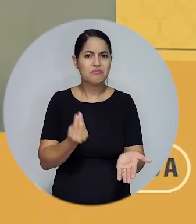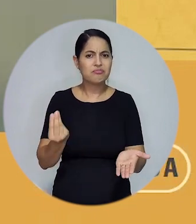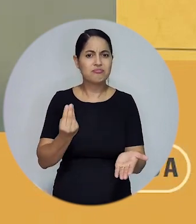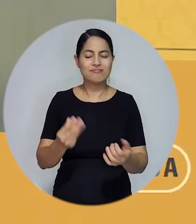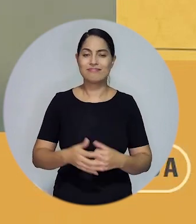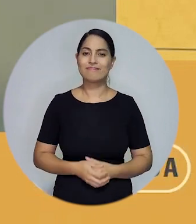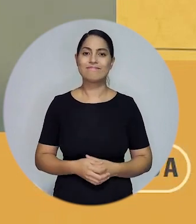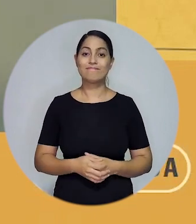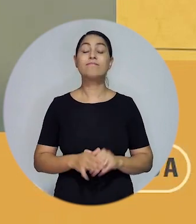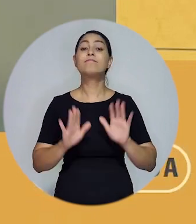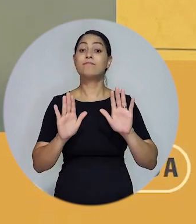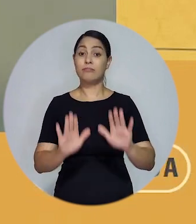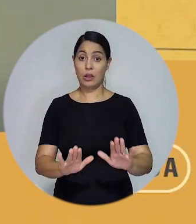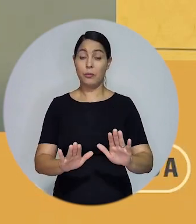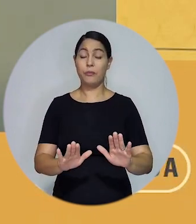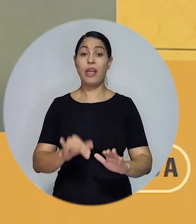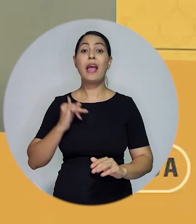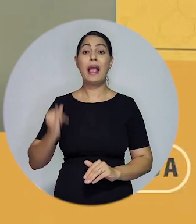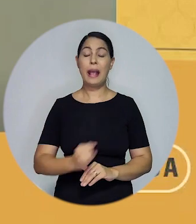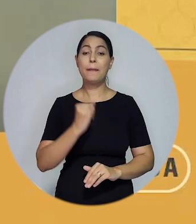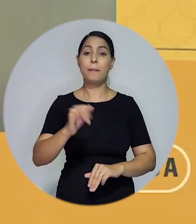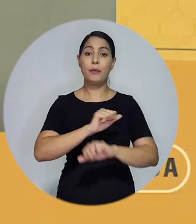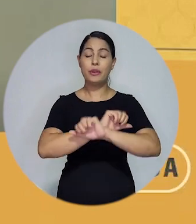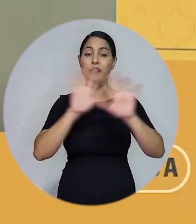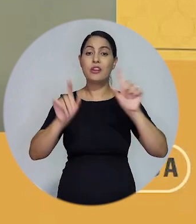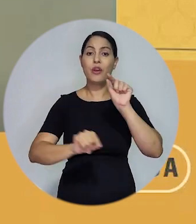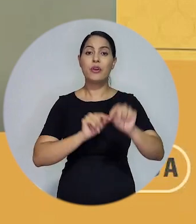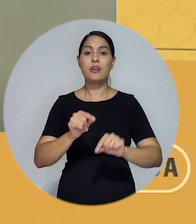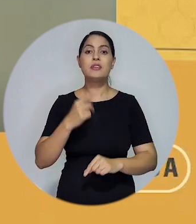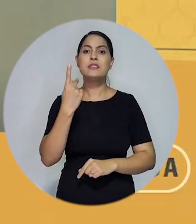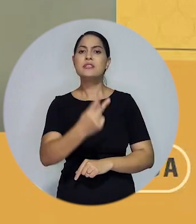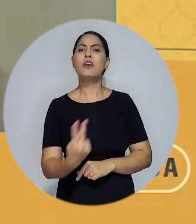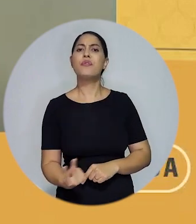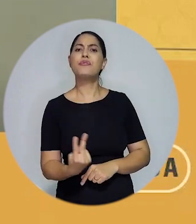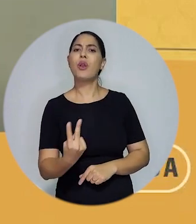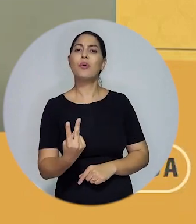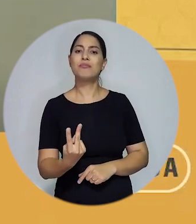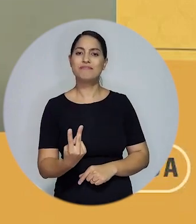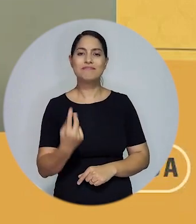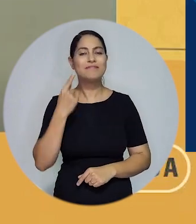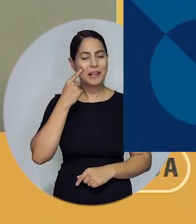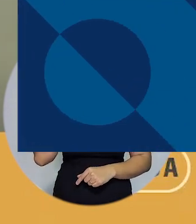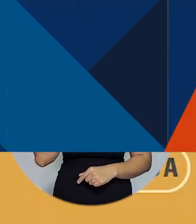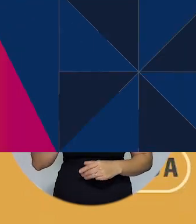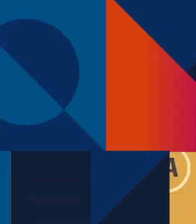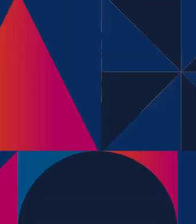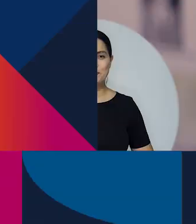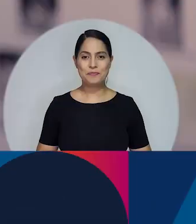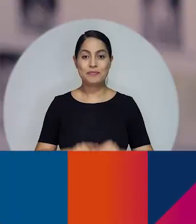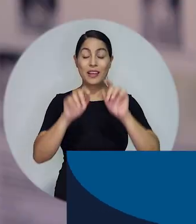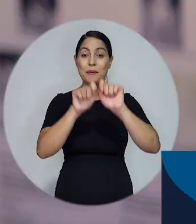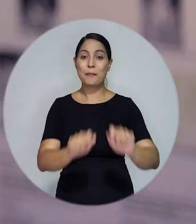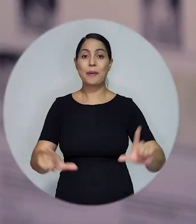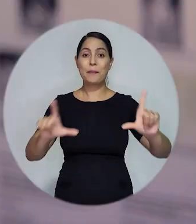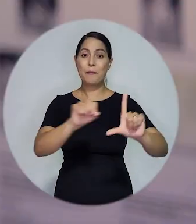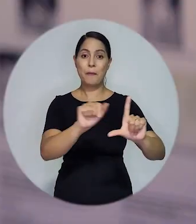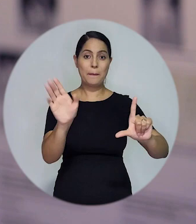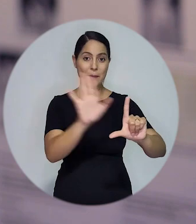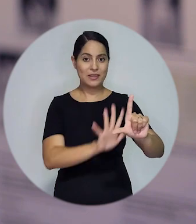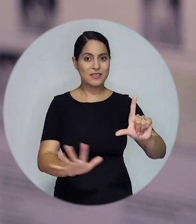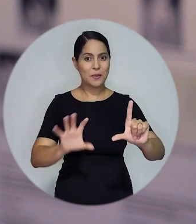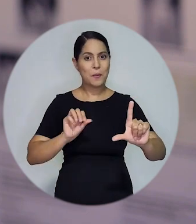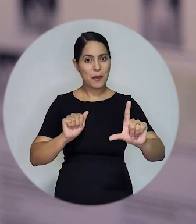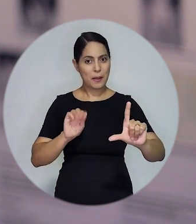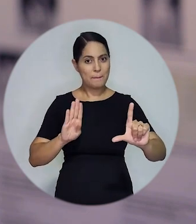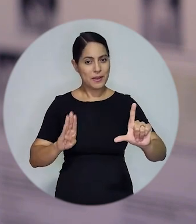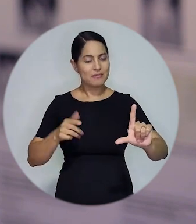o que cabe aqui, eu acho que é muito importante a gente salientar, é quando você pensa no seu valor. Este programa é mais